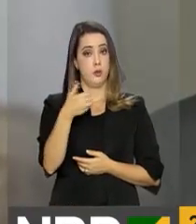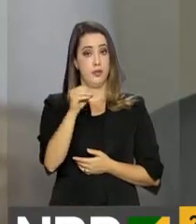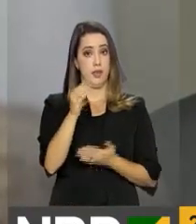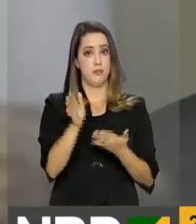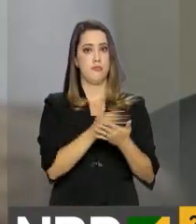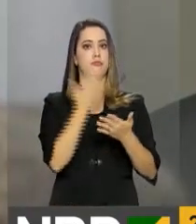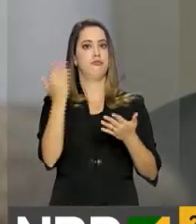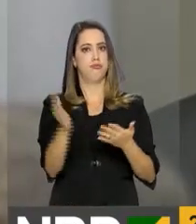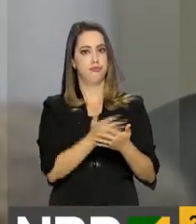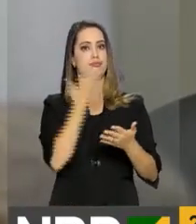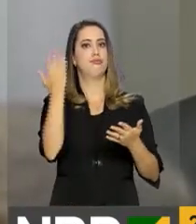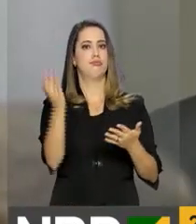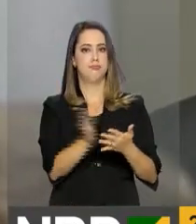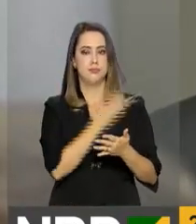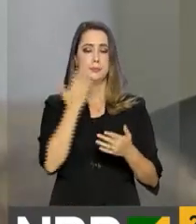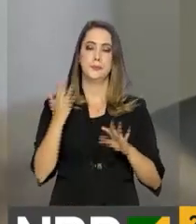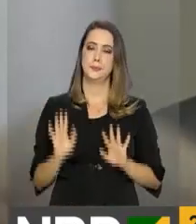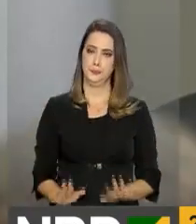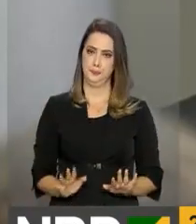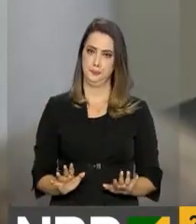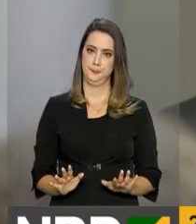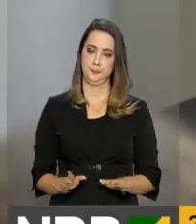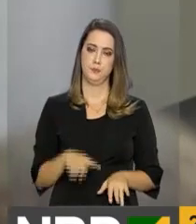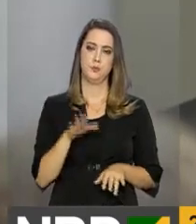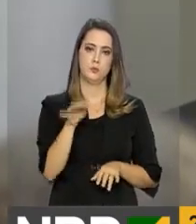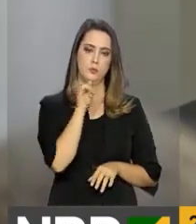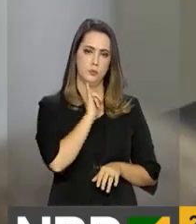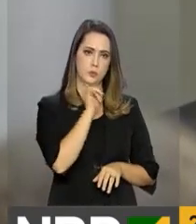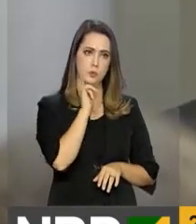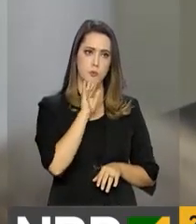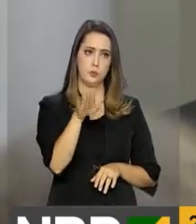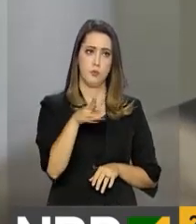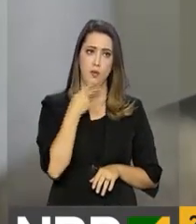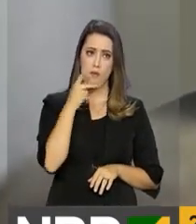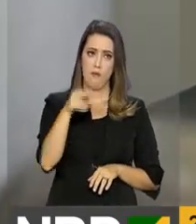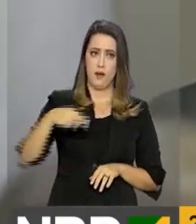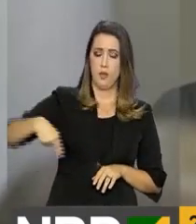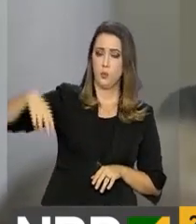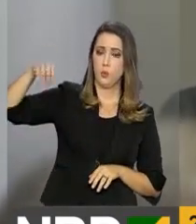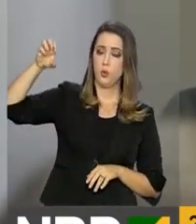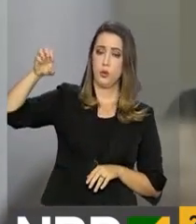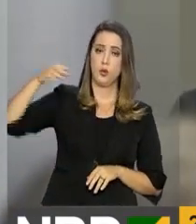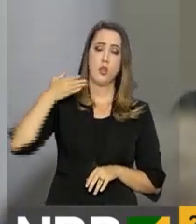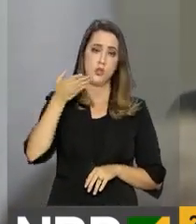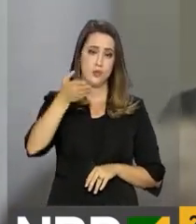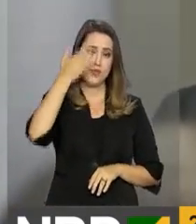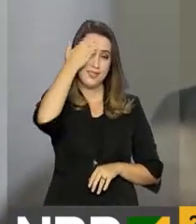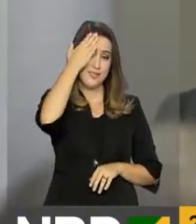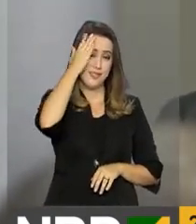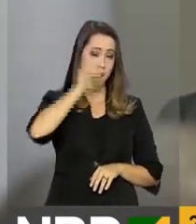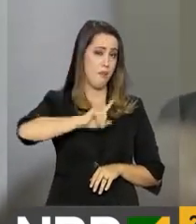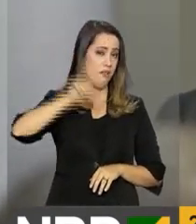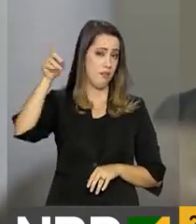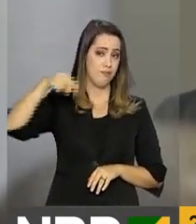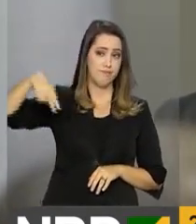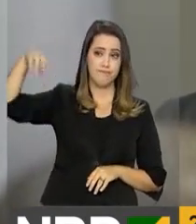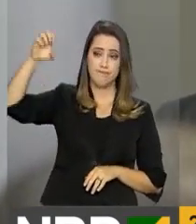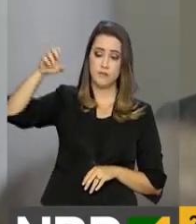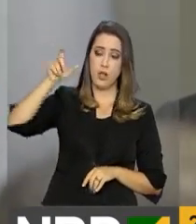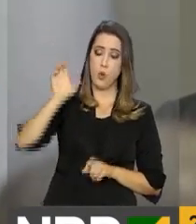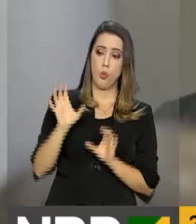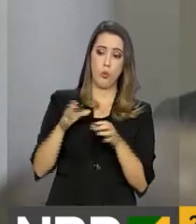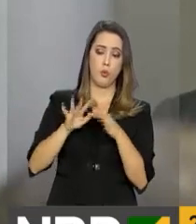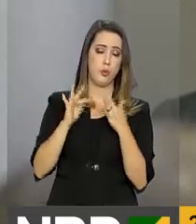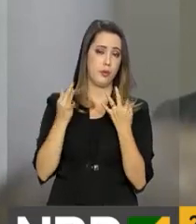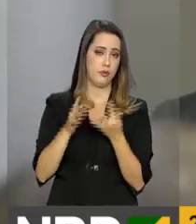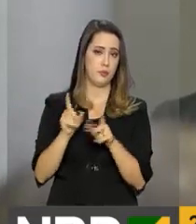feitas no Brasil. Eu dou, por exemplo, para voltar-me um pouco para o Nordeste, vocês sabem que lá no Nordeste, os agricultores